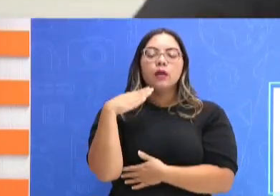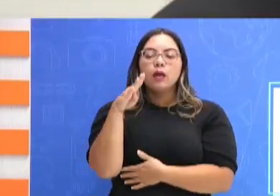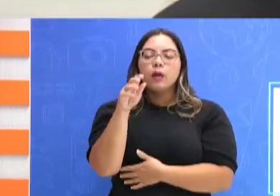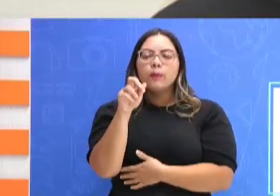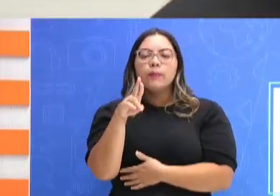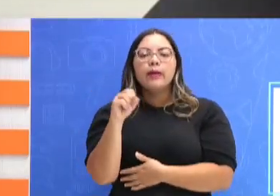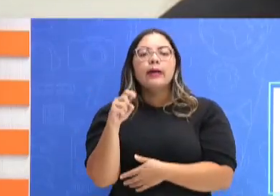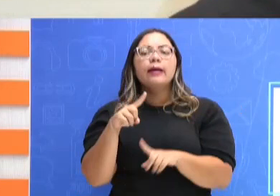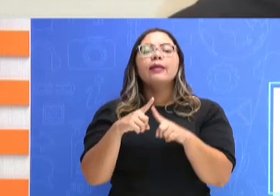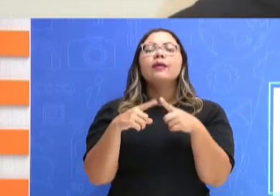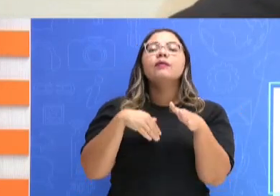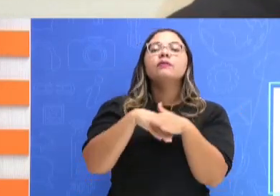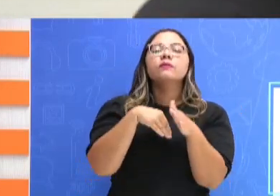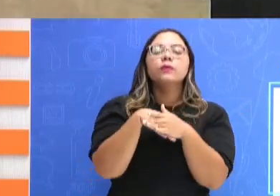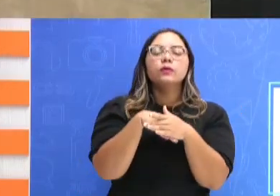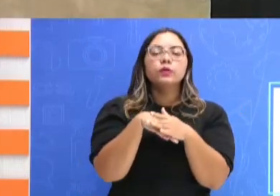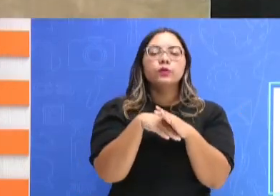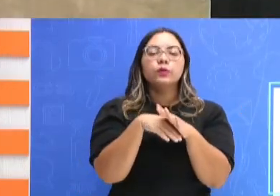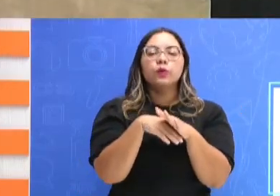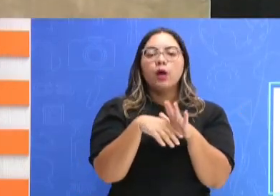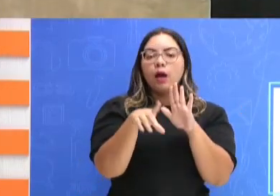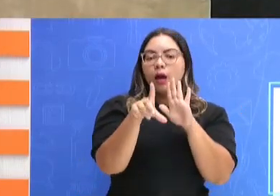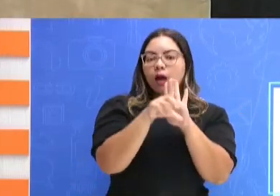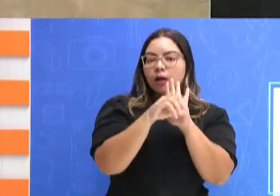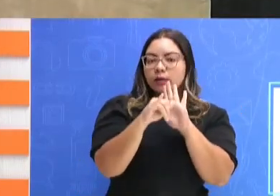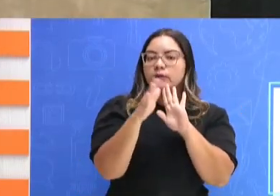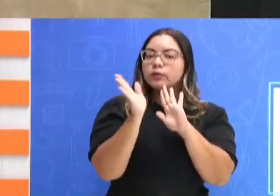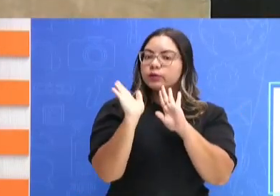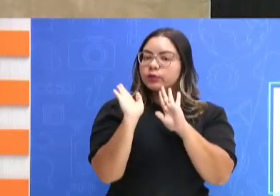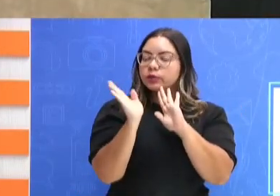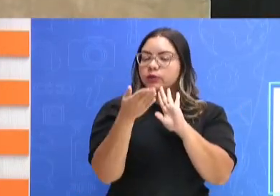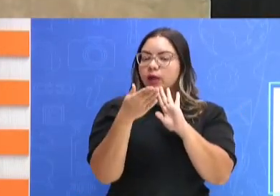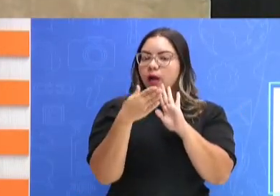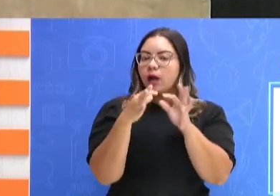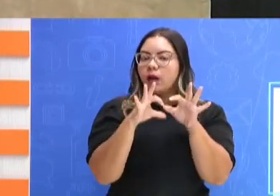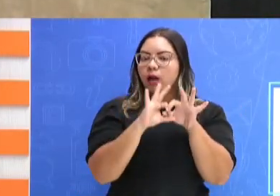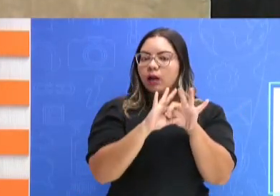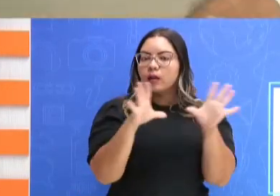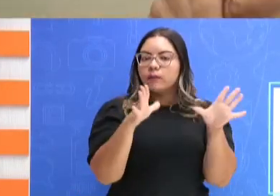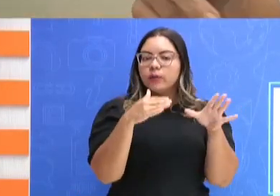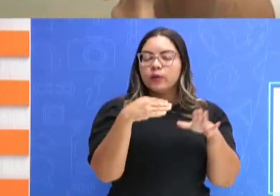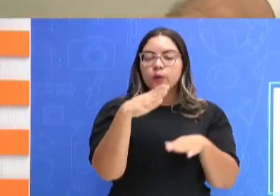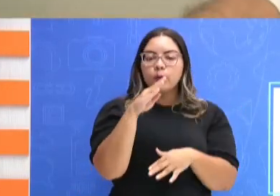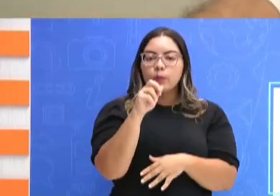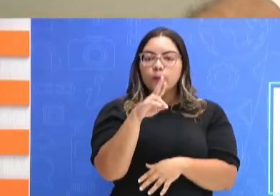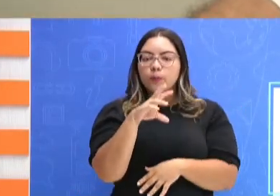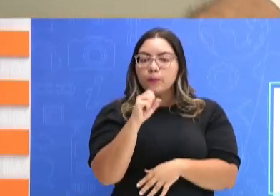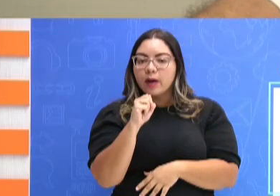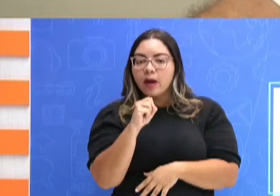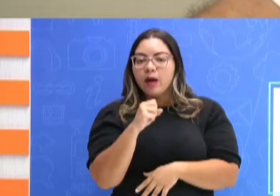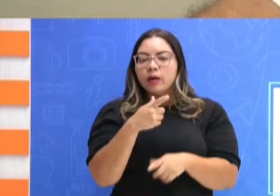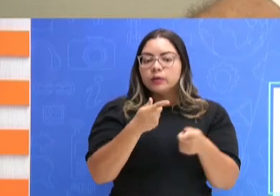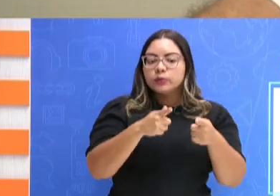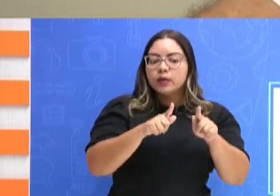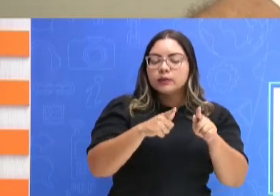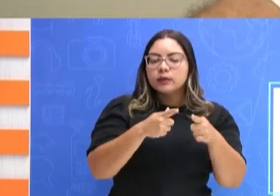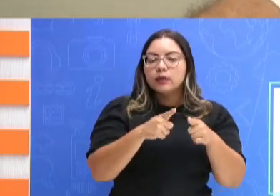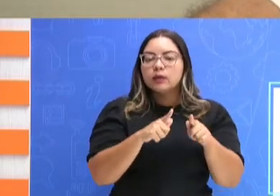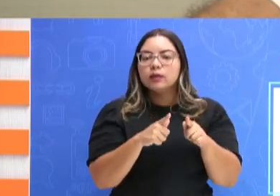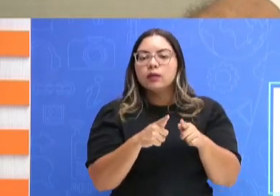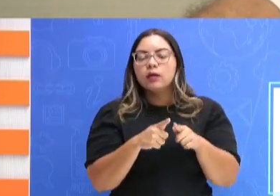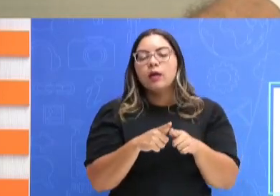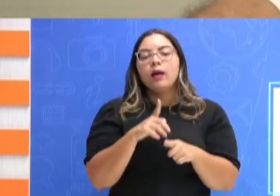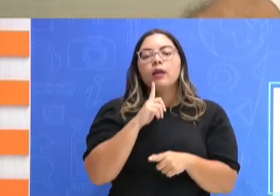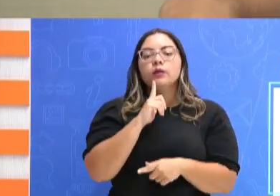o nosso esporte? O nosso decreto, Augusto, já liberou os bares, churrascarias, lanchonete, até as 22